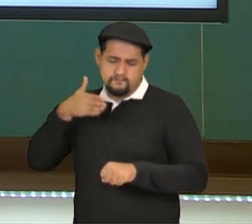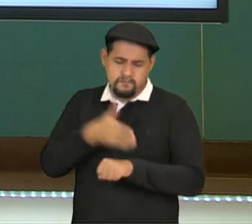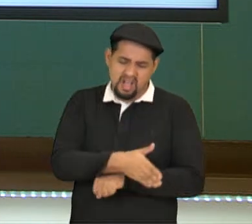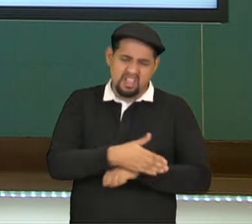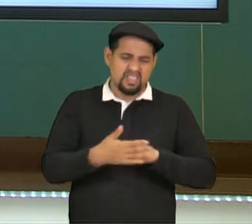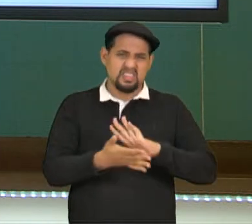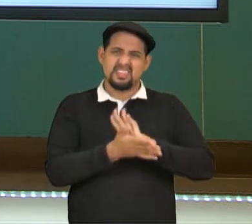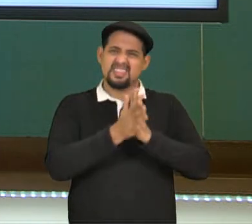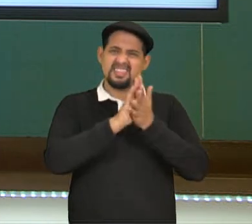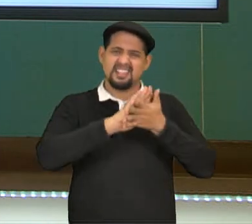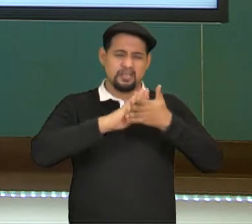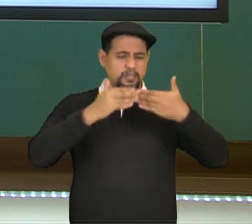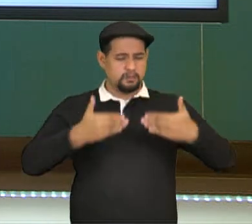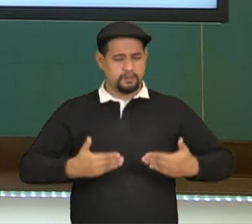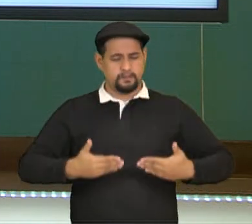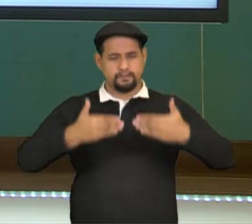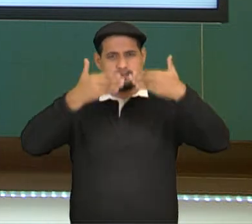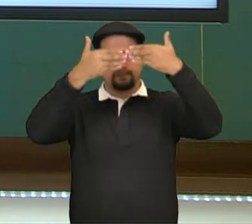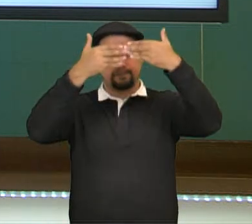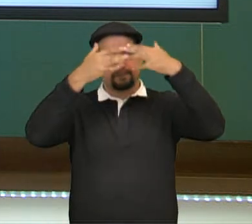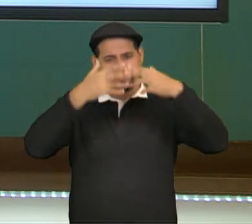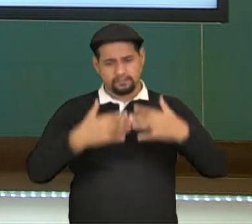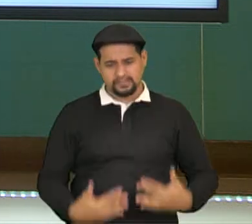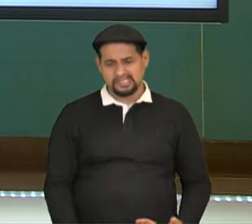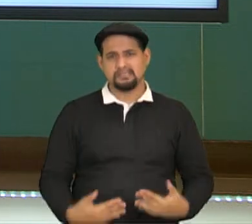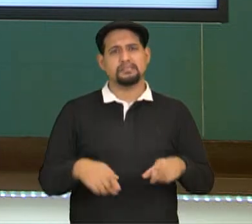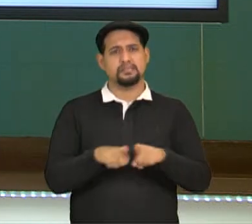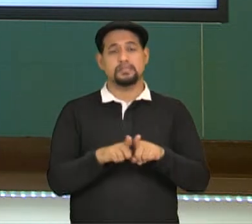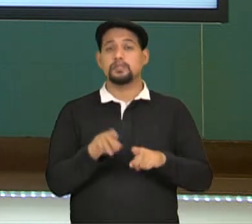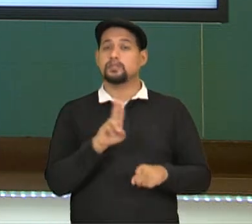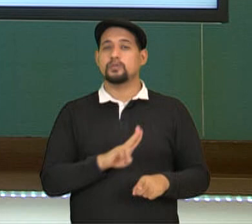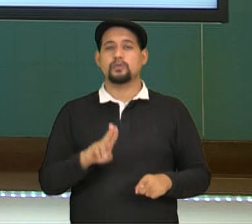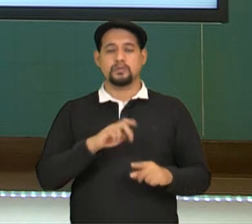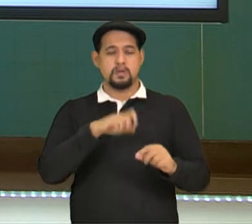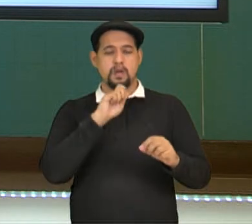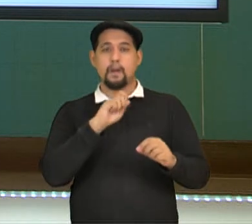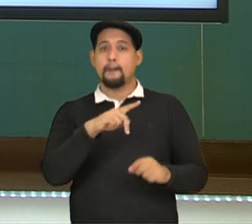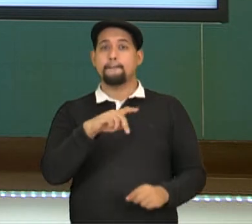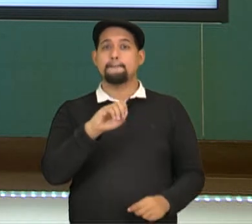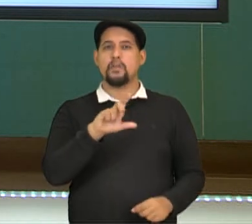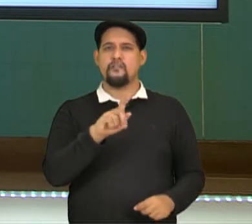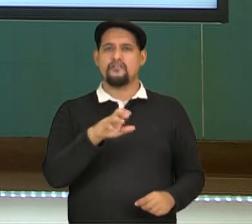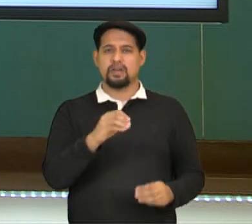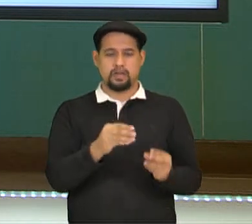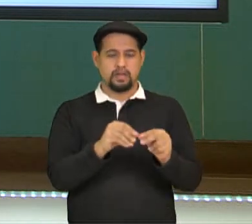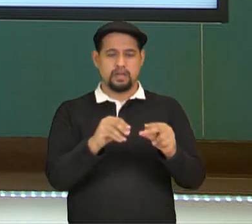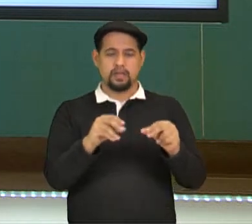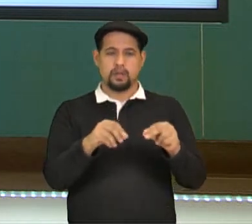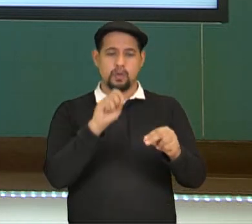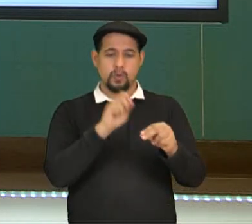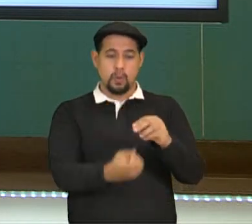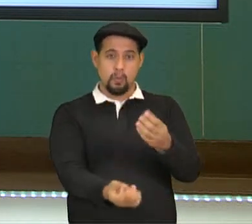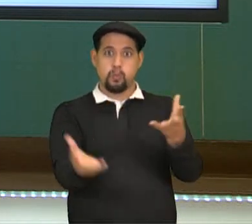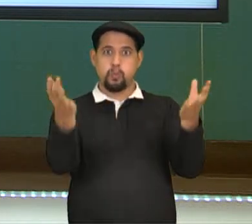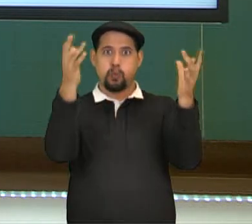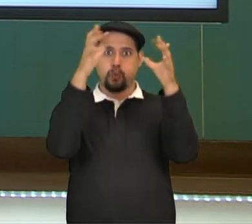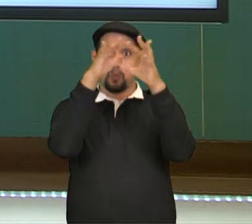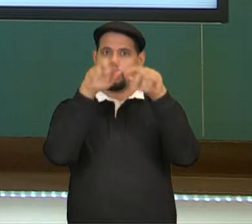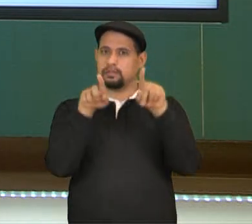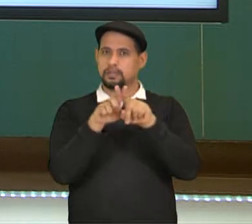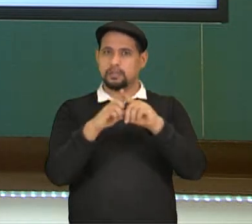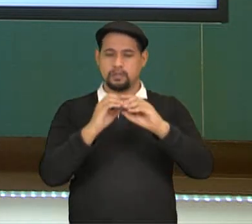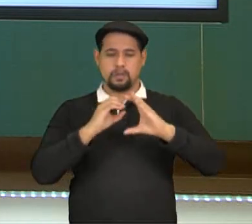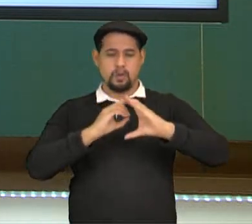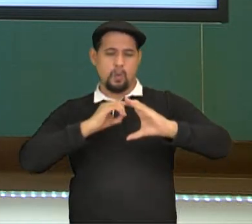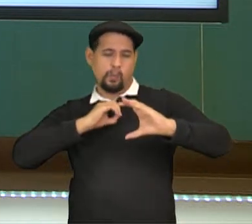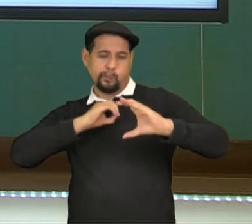derrubar as muralhas de Constantinopla porque eles tinham tecnologia, sabe-se que eles usavam a pólvora, canhão. Então, os turcos otomanos, que é outro império que vai se